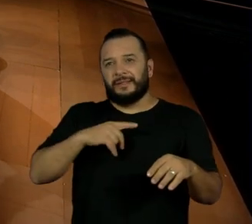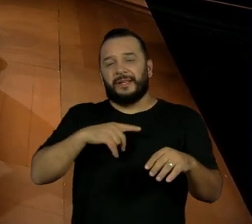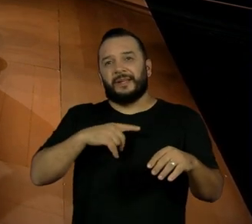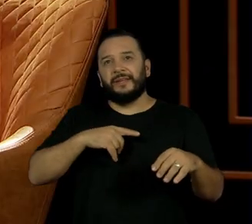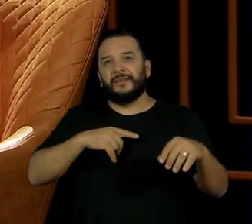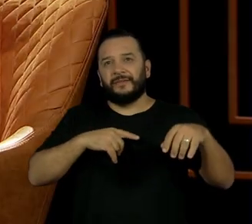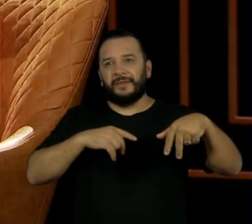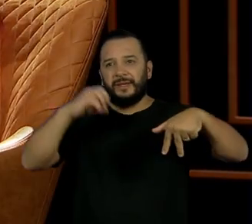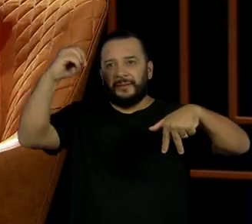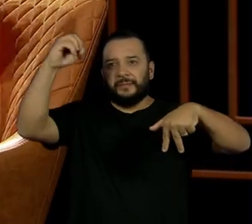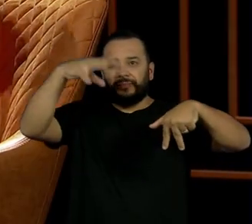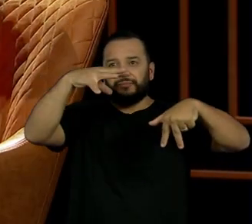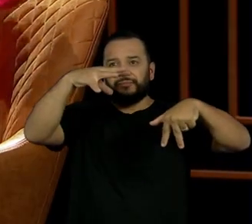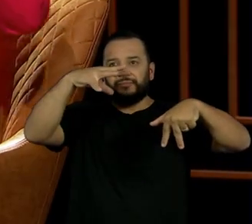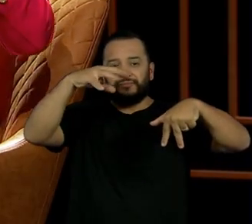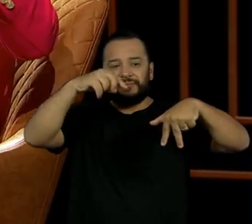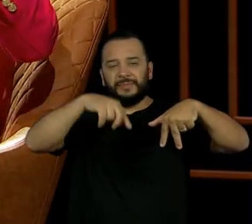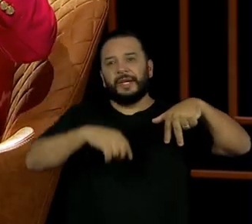assim